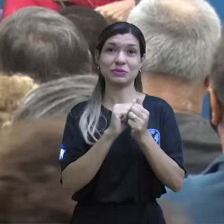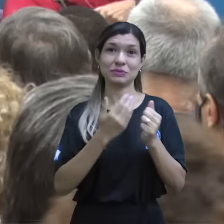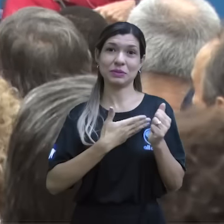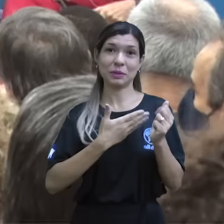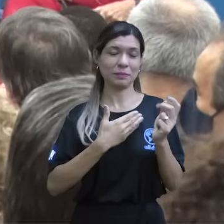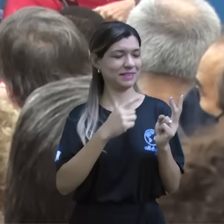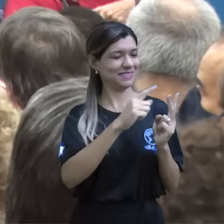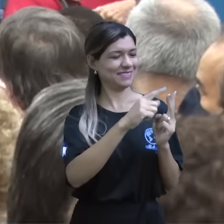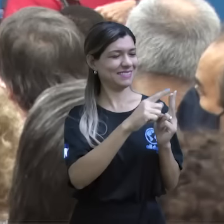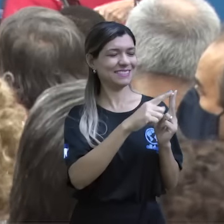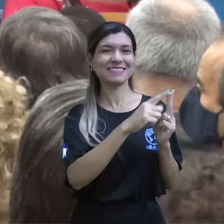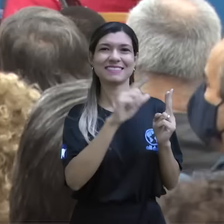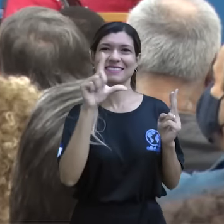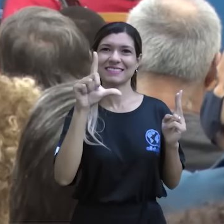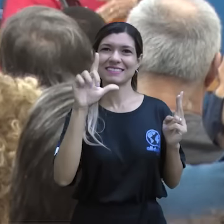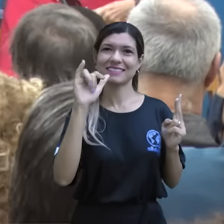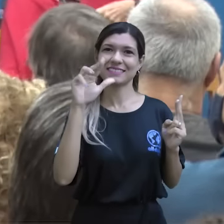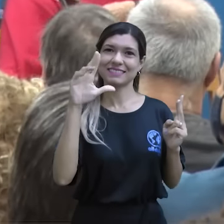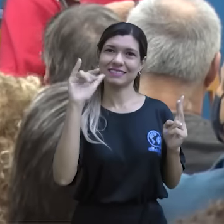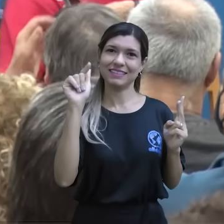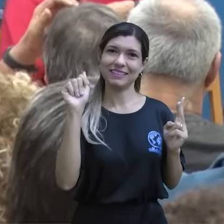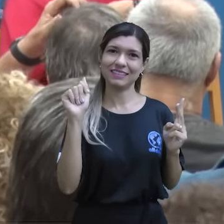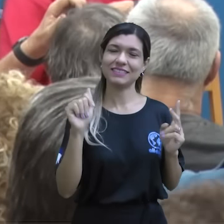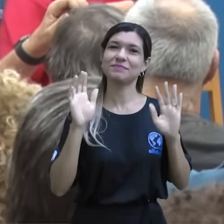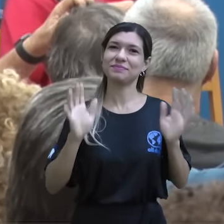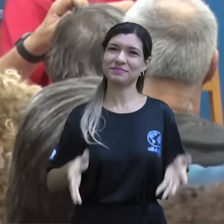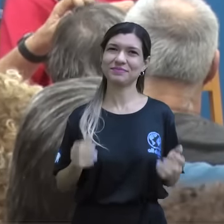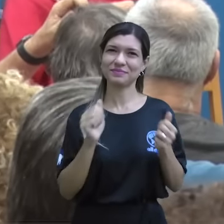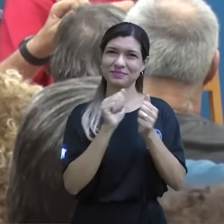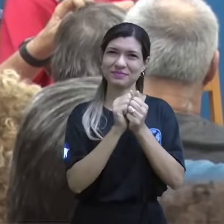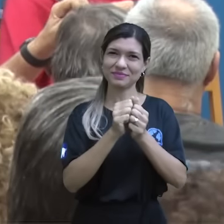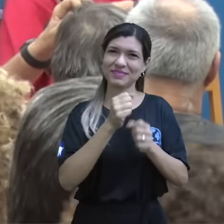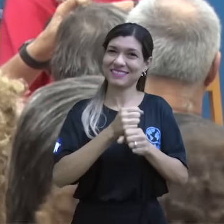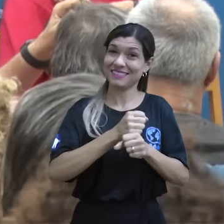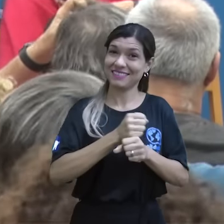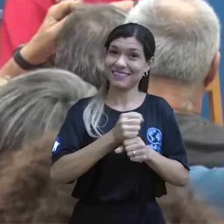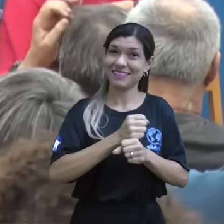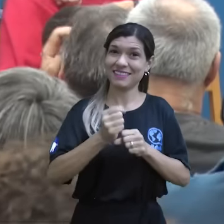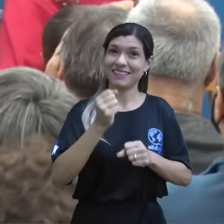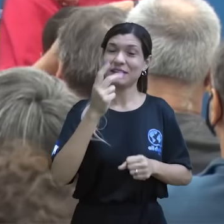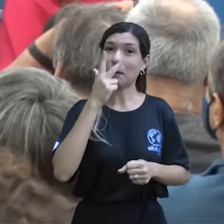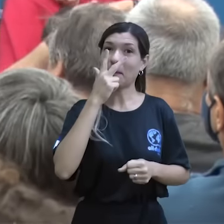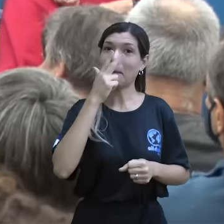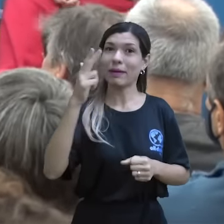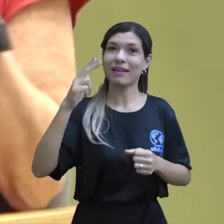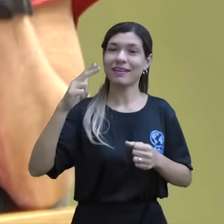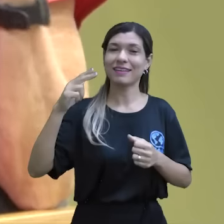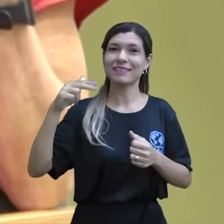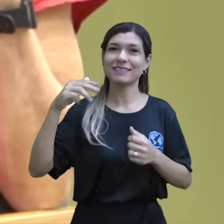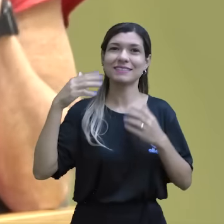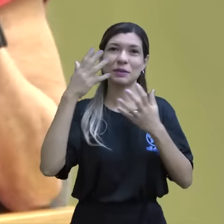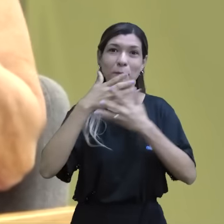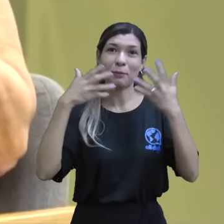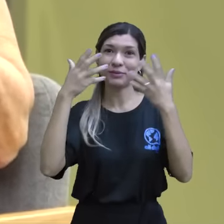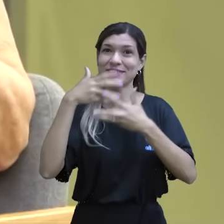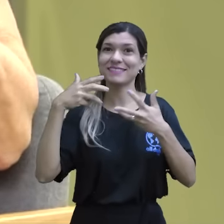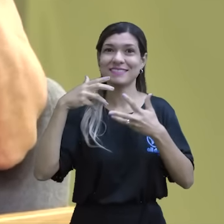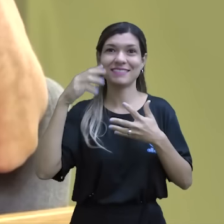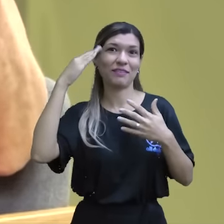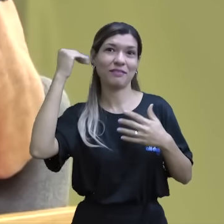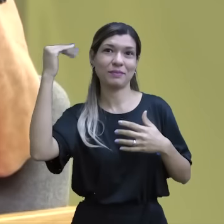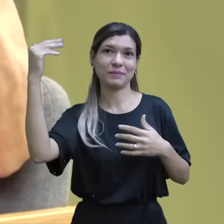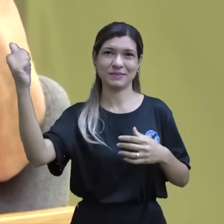E com a minha colega de faculdade, que é a Suzana. Bom, eu só vou começar do início